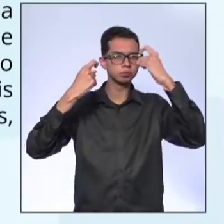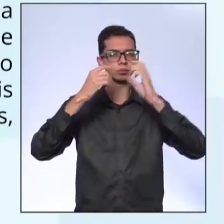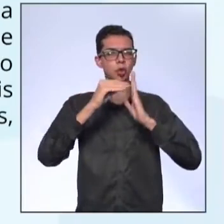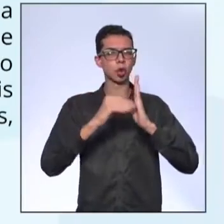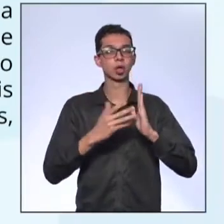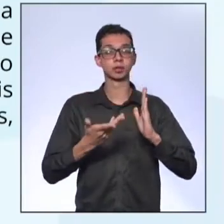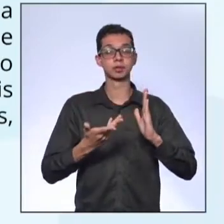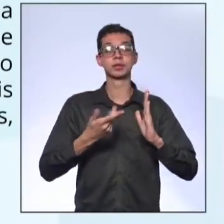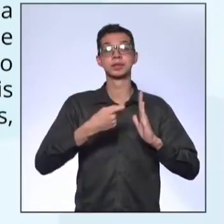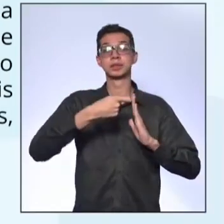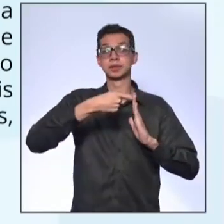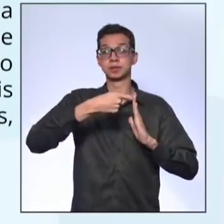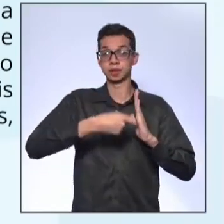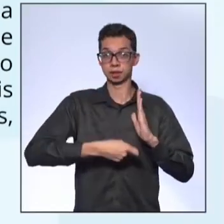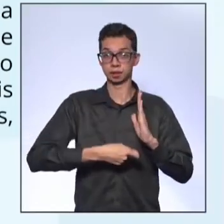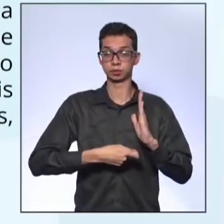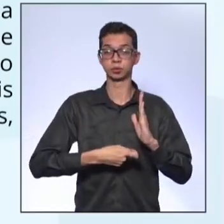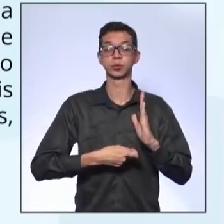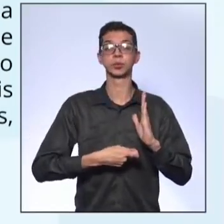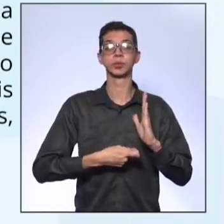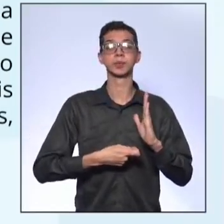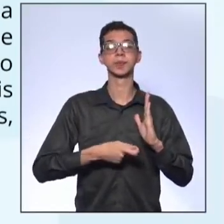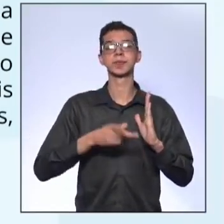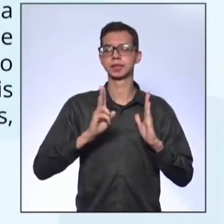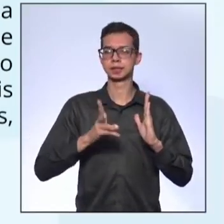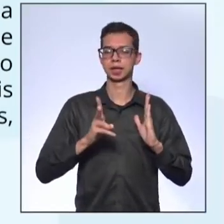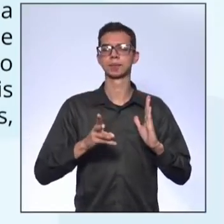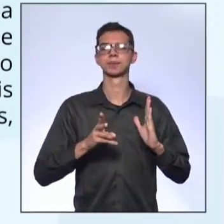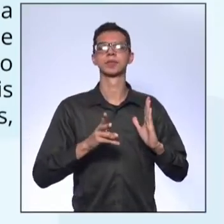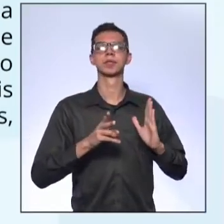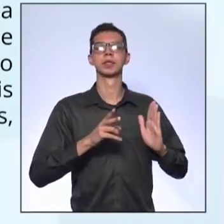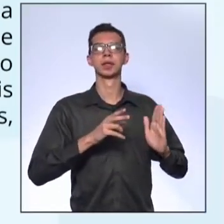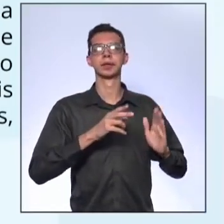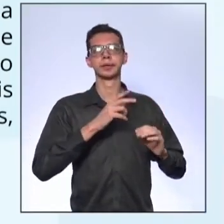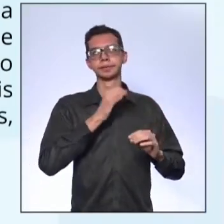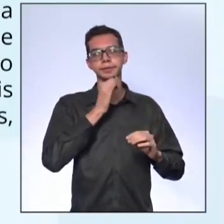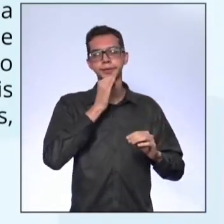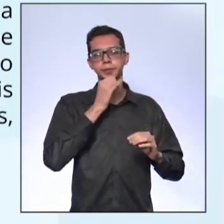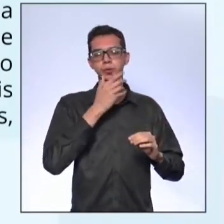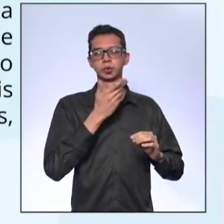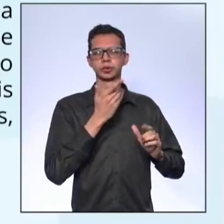textual predominante em críticas, editoriais de